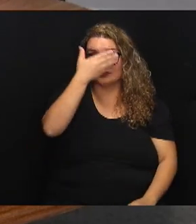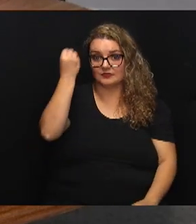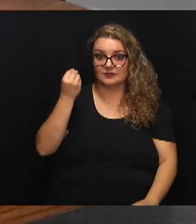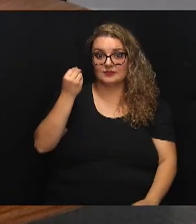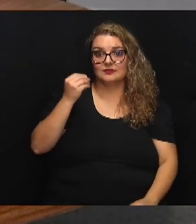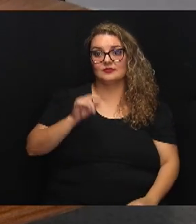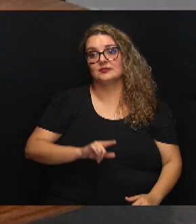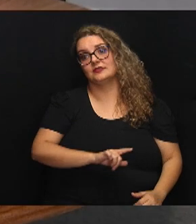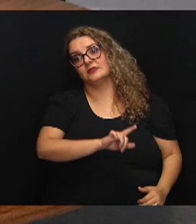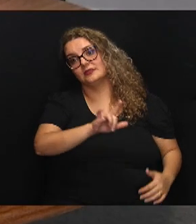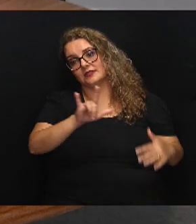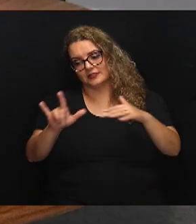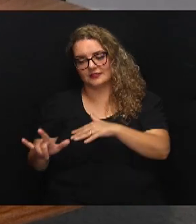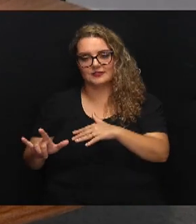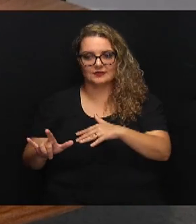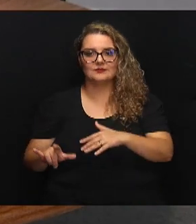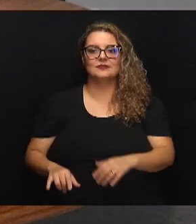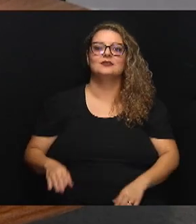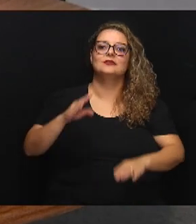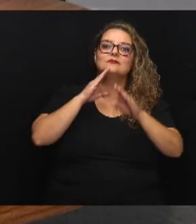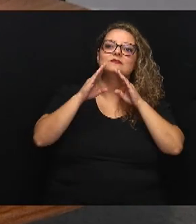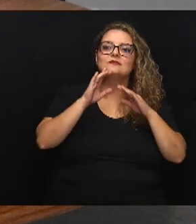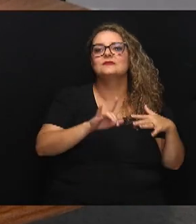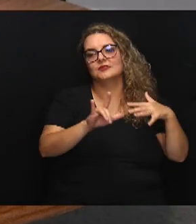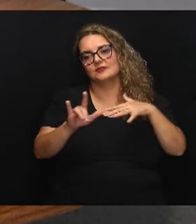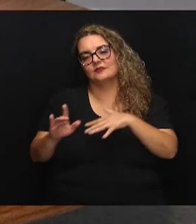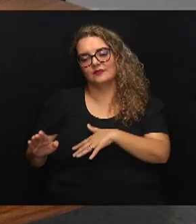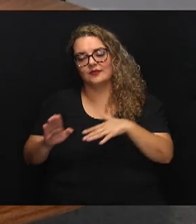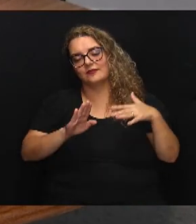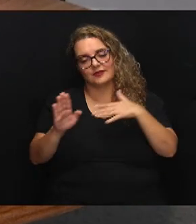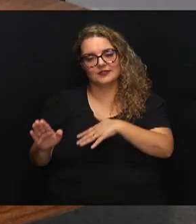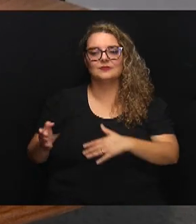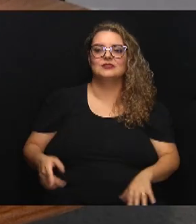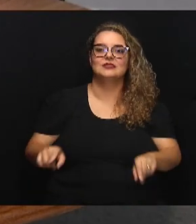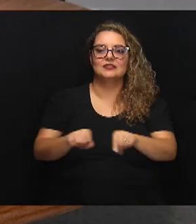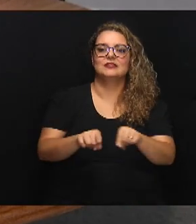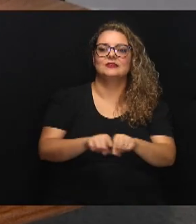redes sociais, no Instagram e no Facebook TV Câmara Campinas, e também de acompanhar toda a